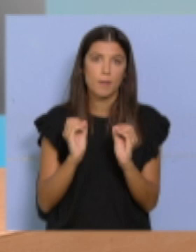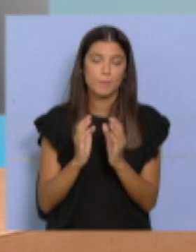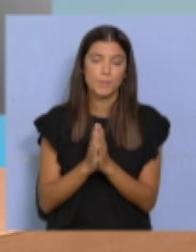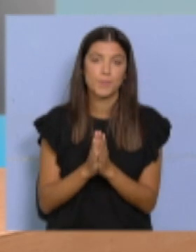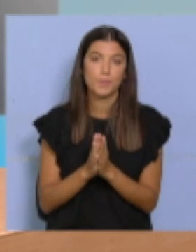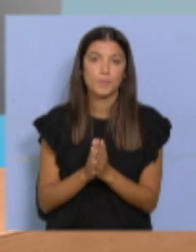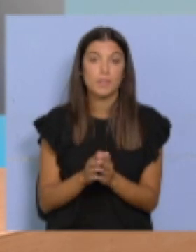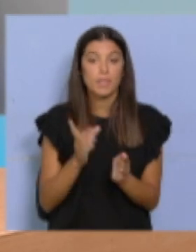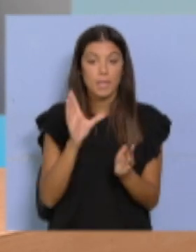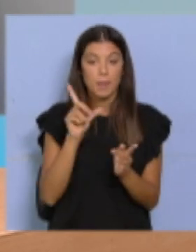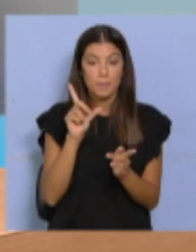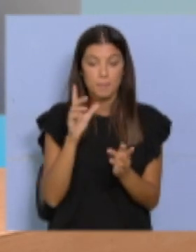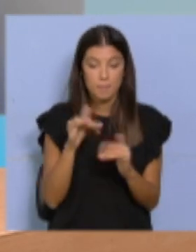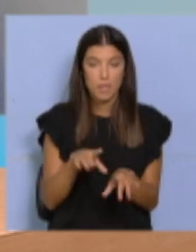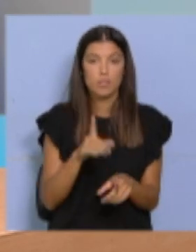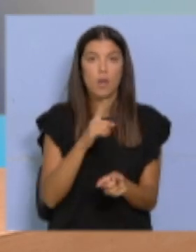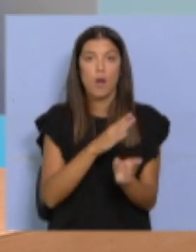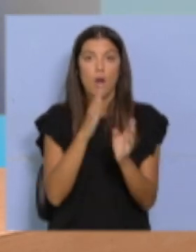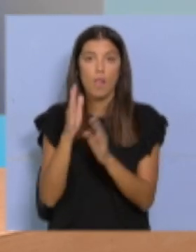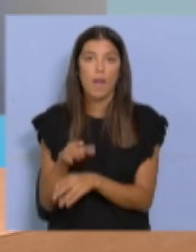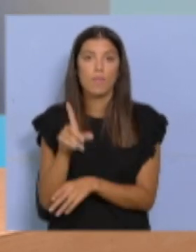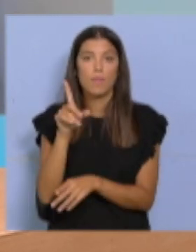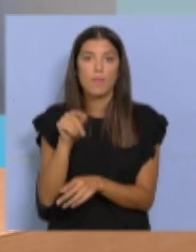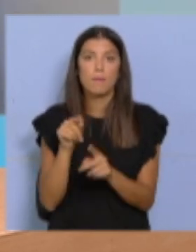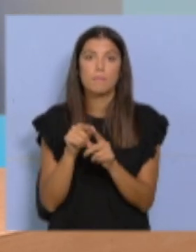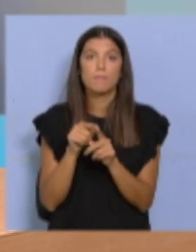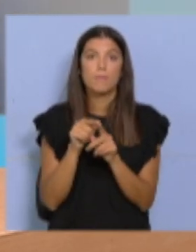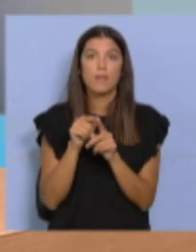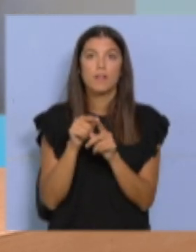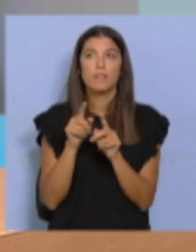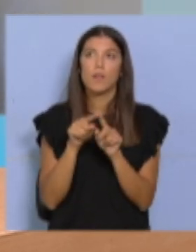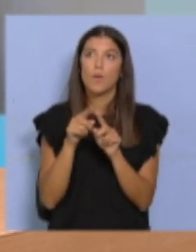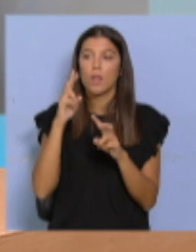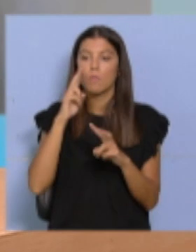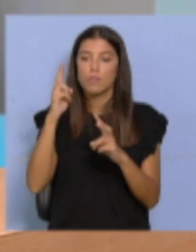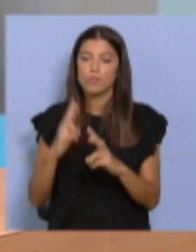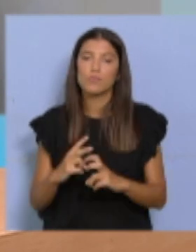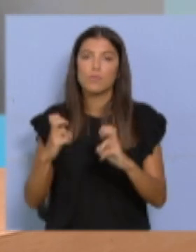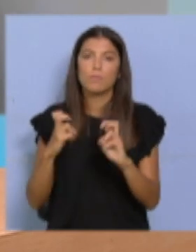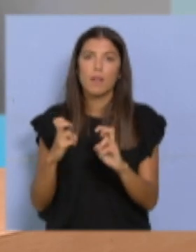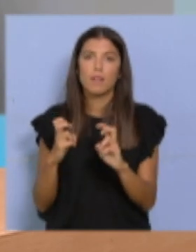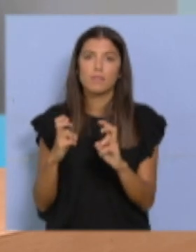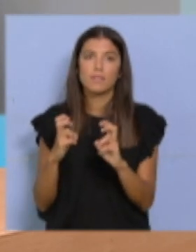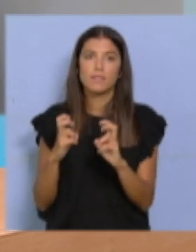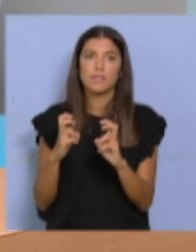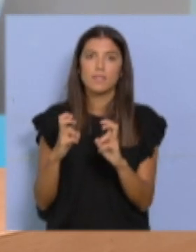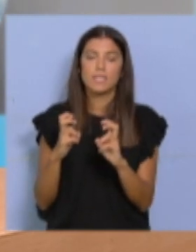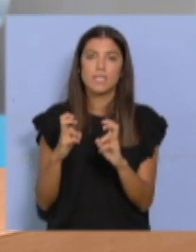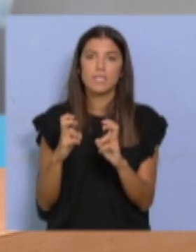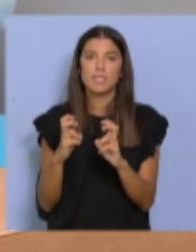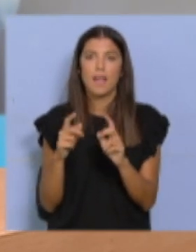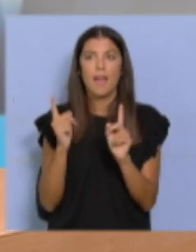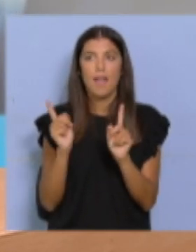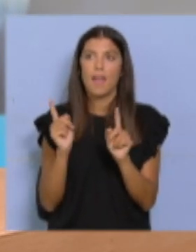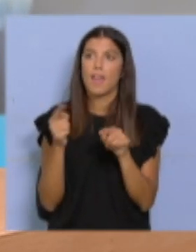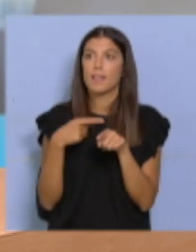ser uma descoberta assim em toque vocacional. Acho que até algo de uma perspectiva muito interessante da mensagem